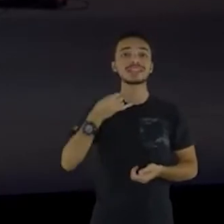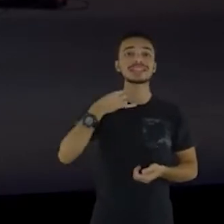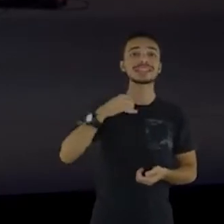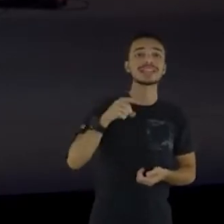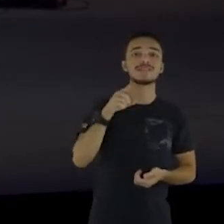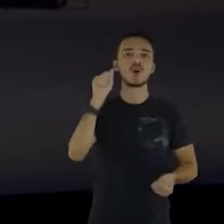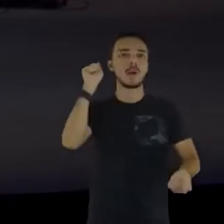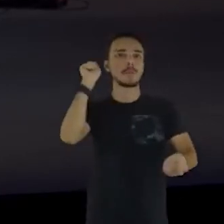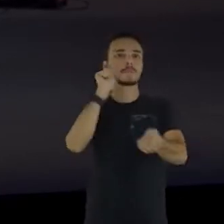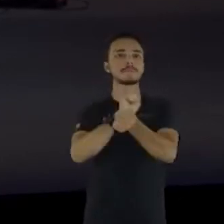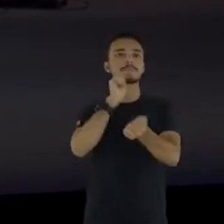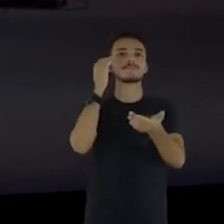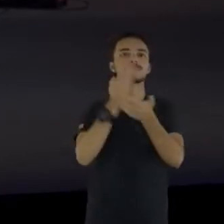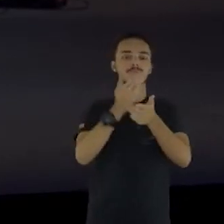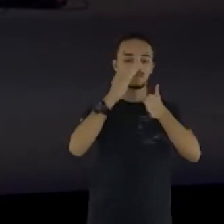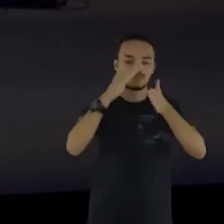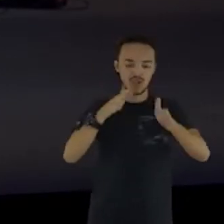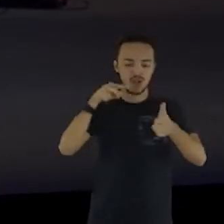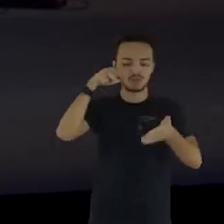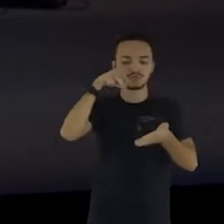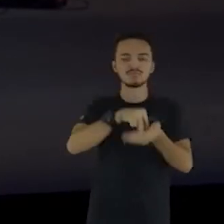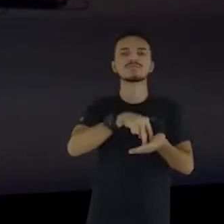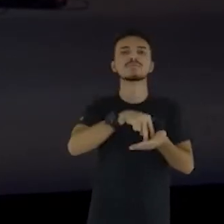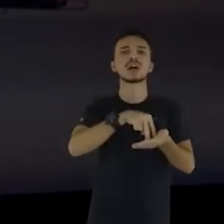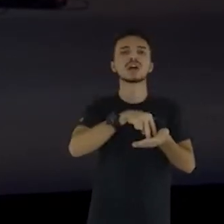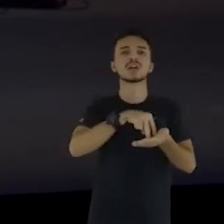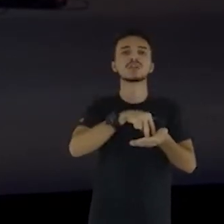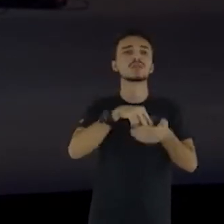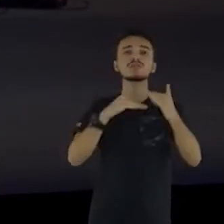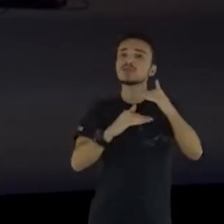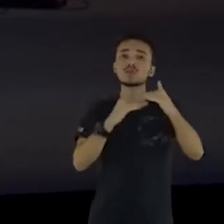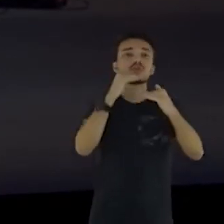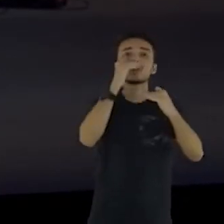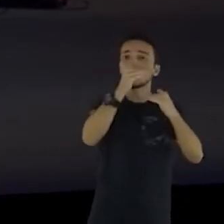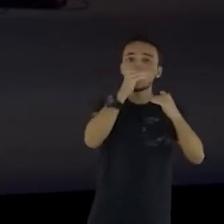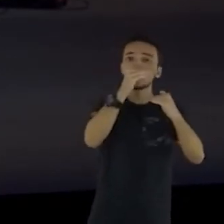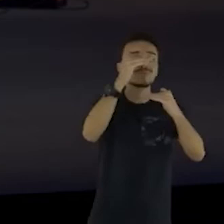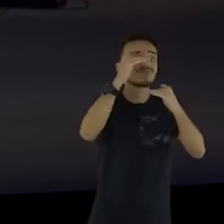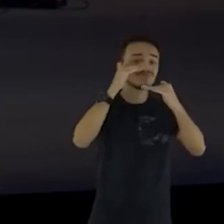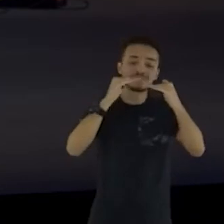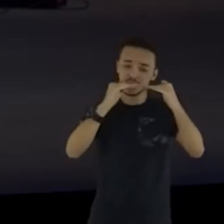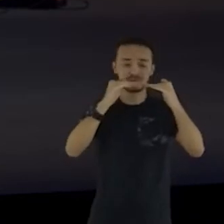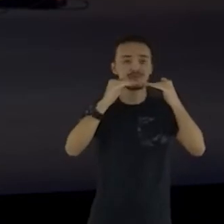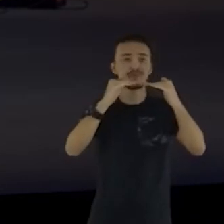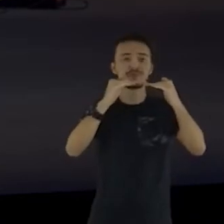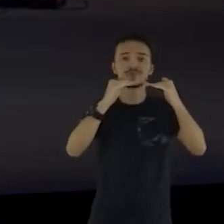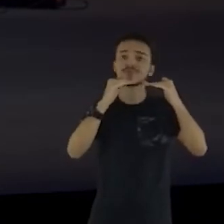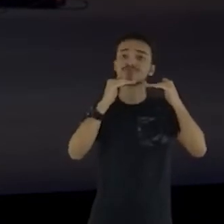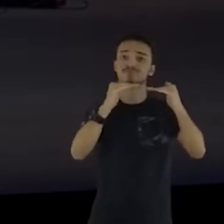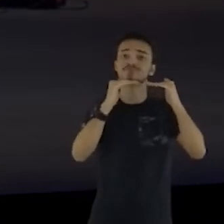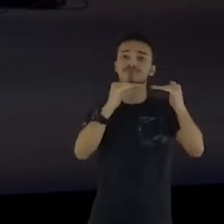você não vai crescer e logo você vai involuir. E sabe o que vai acontecer? Você vai ser